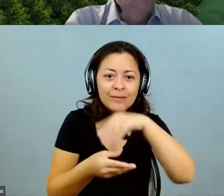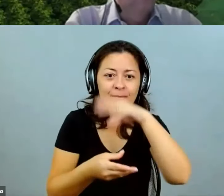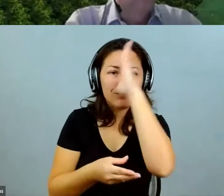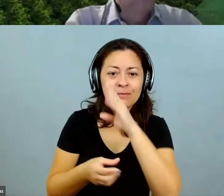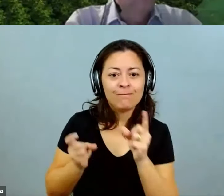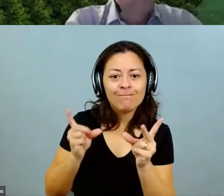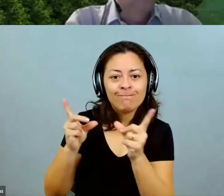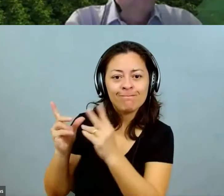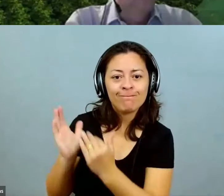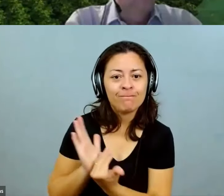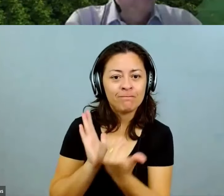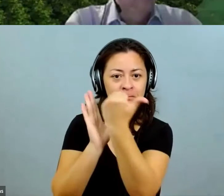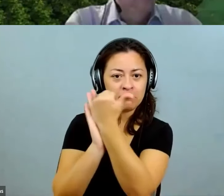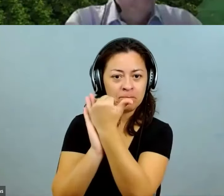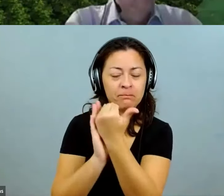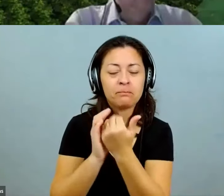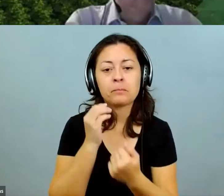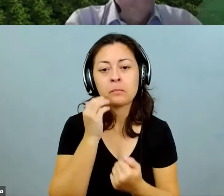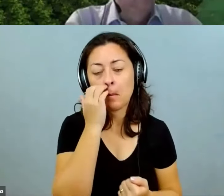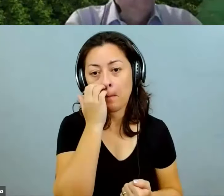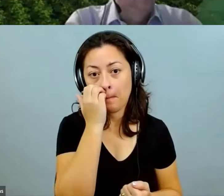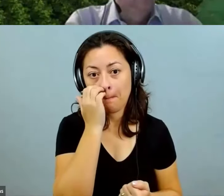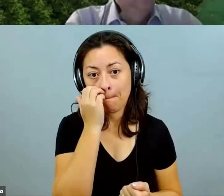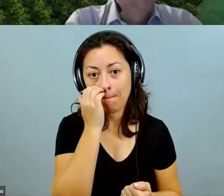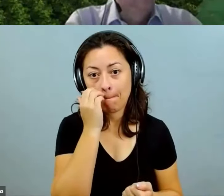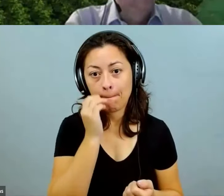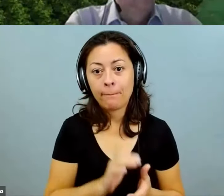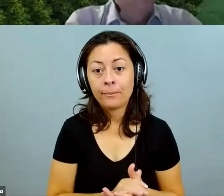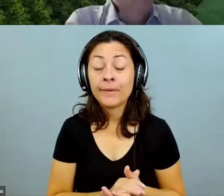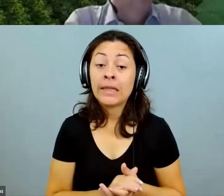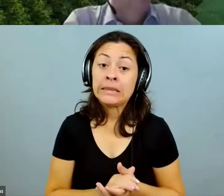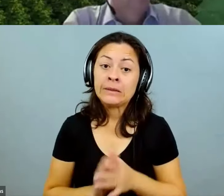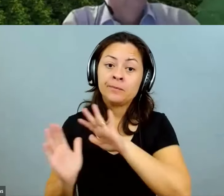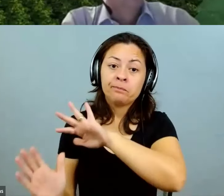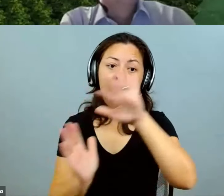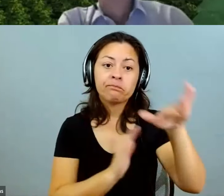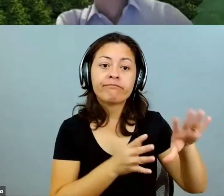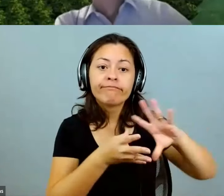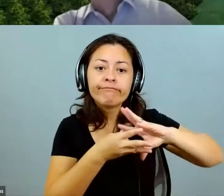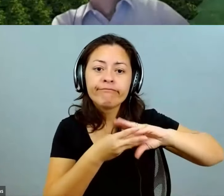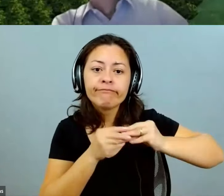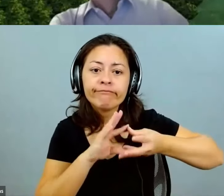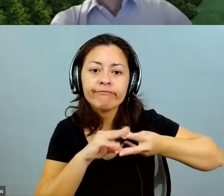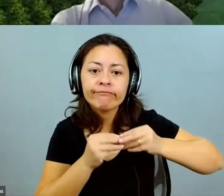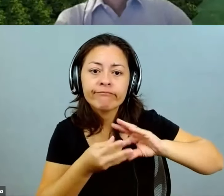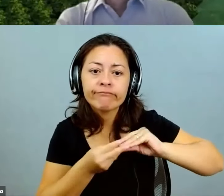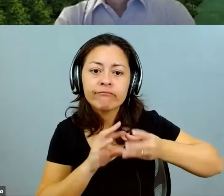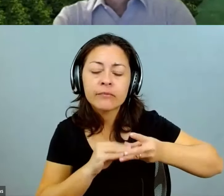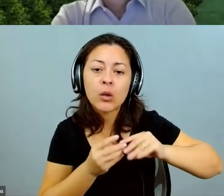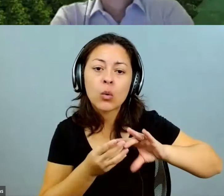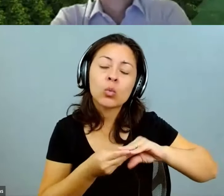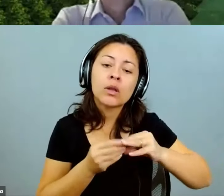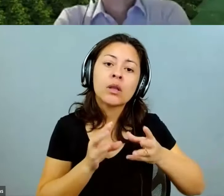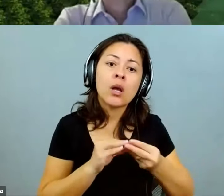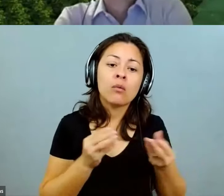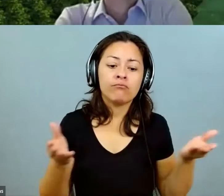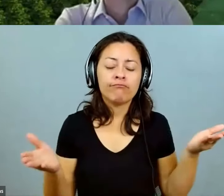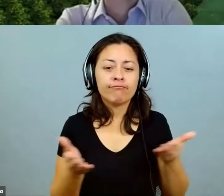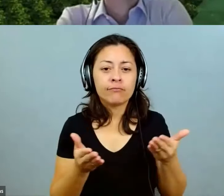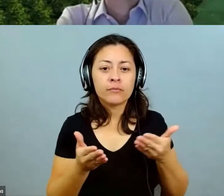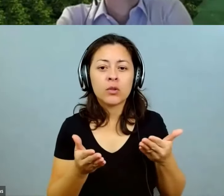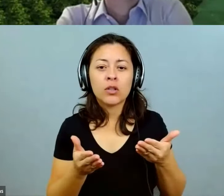menos ah no caso do algodão o algodão daí o algodão ele tá enfrentando